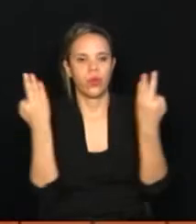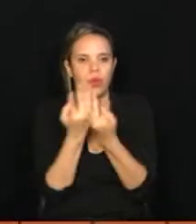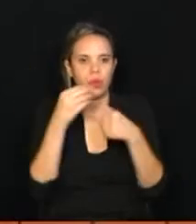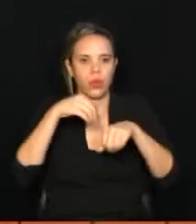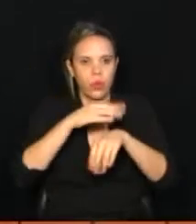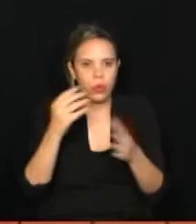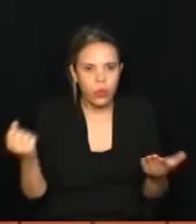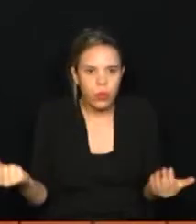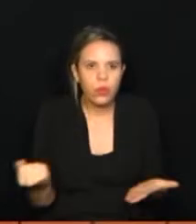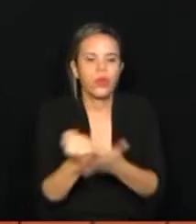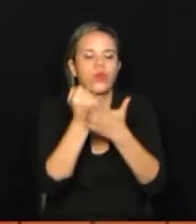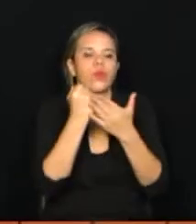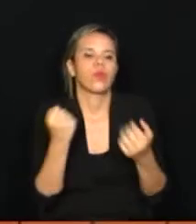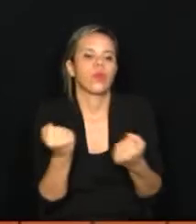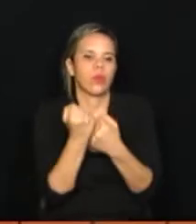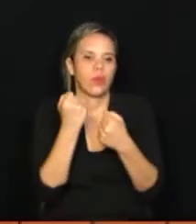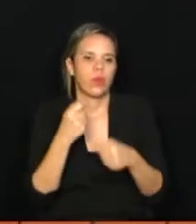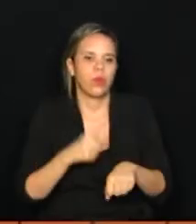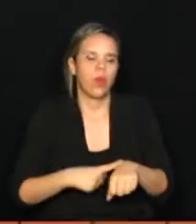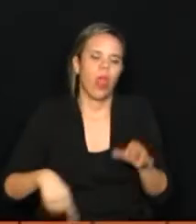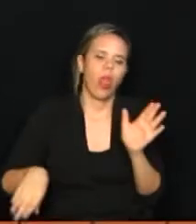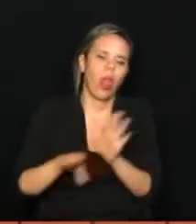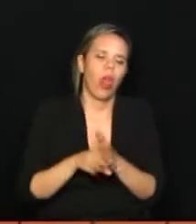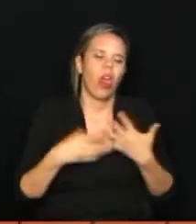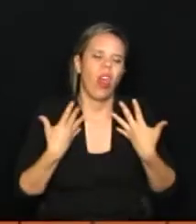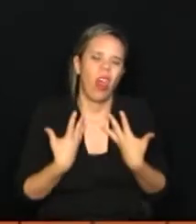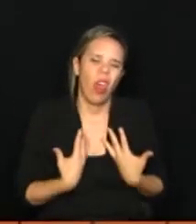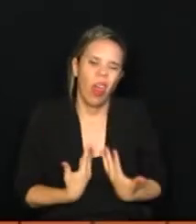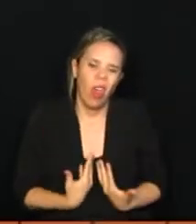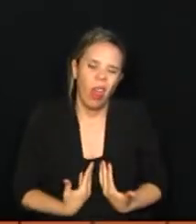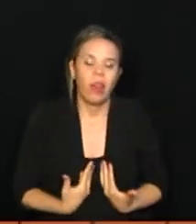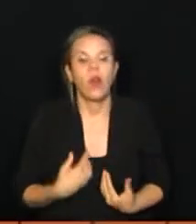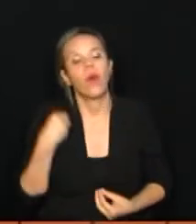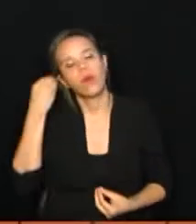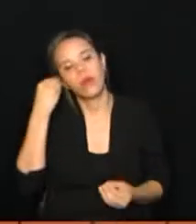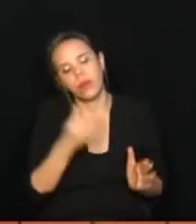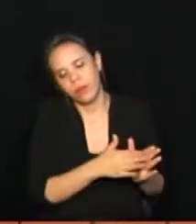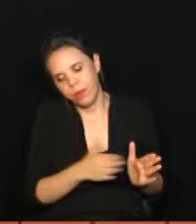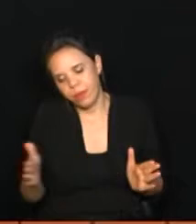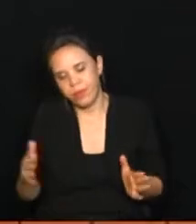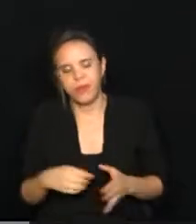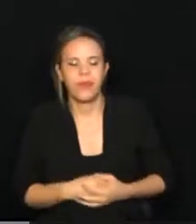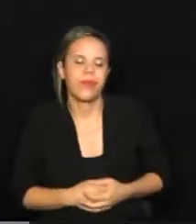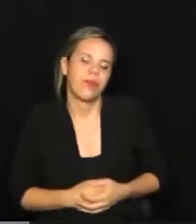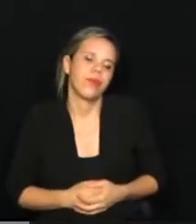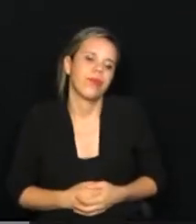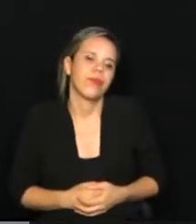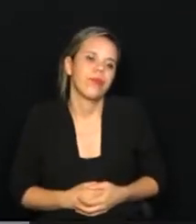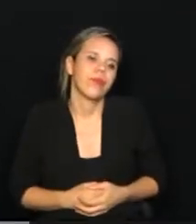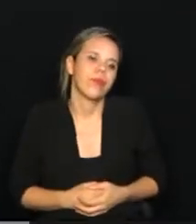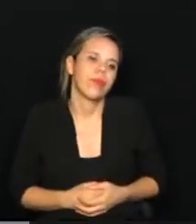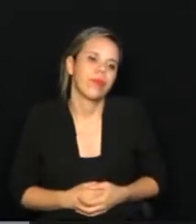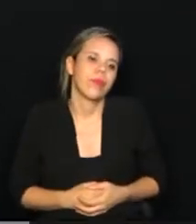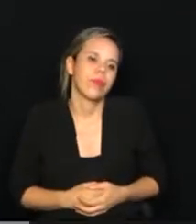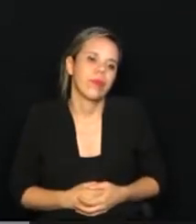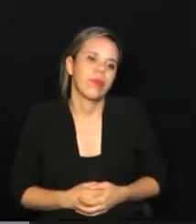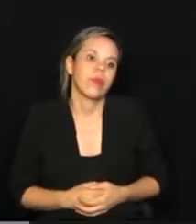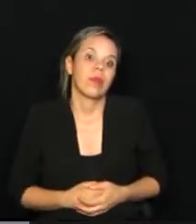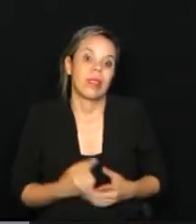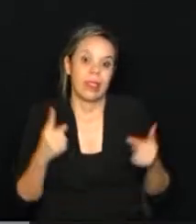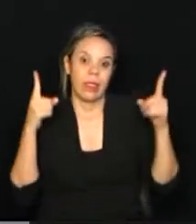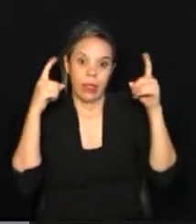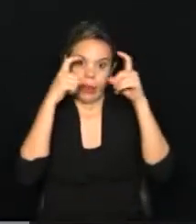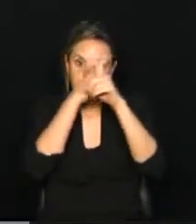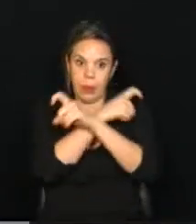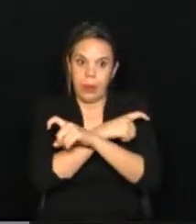dar apoio naqueles momentos que você chegava cansada? Como é que foi esse período para você? Olha, era muito difícil